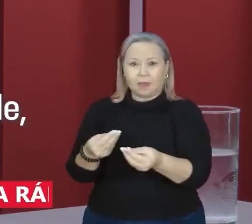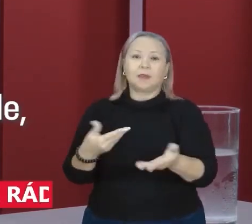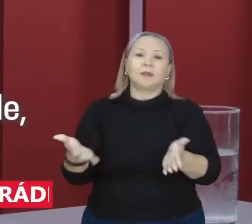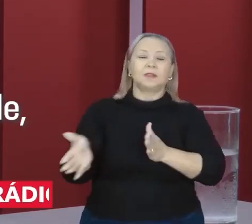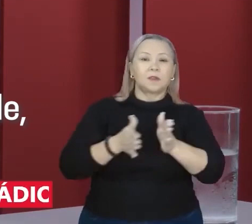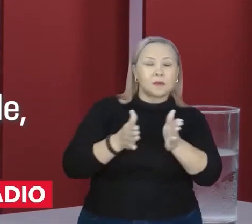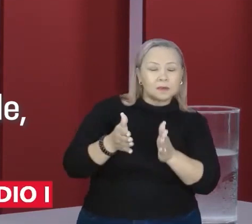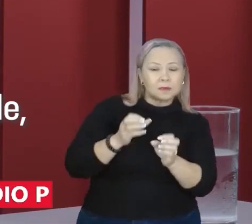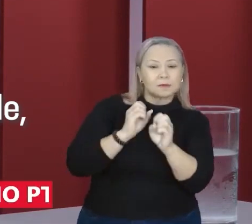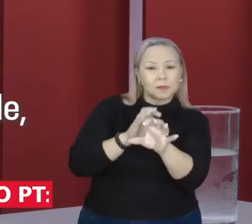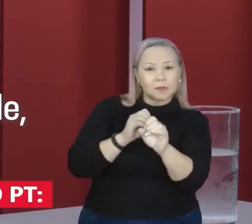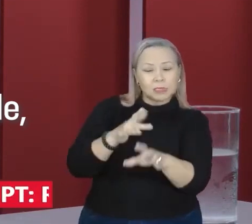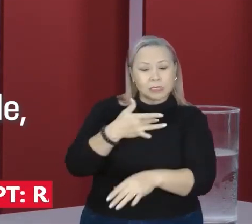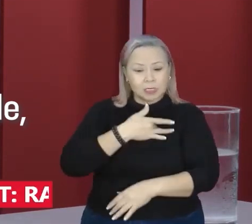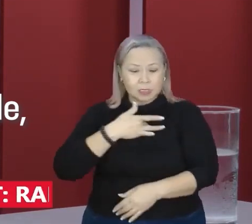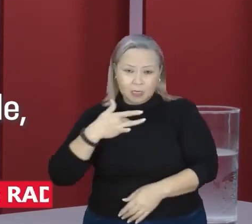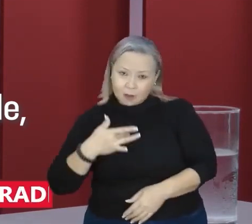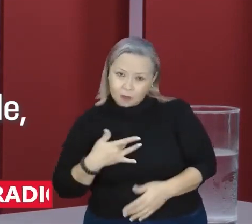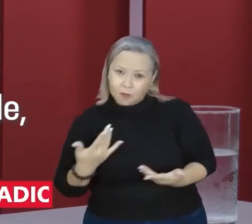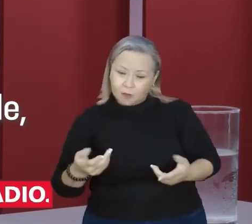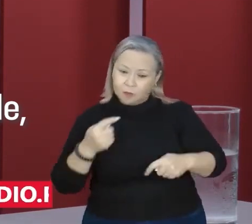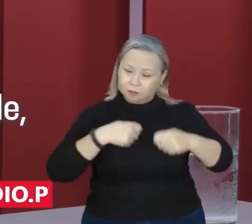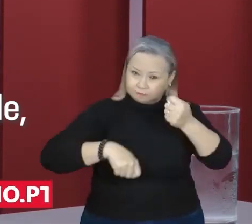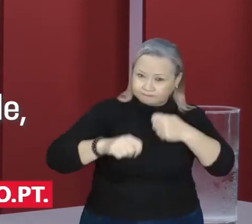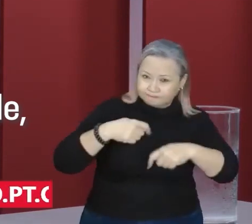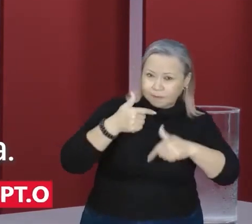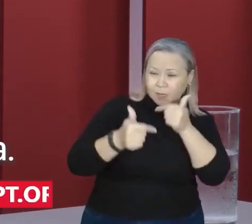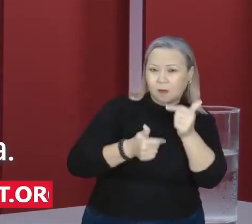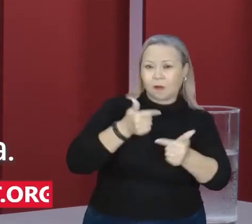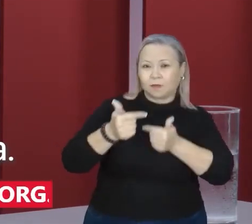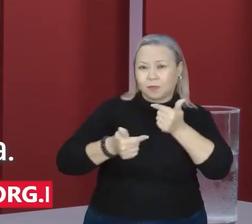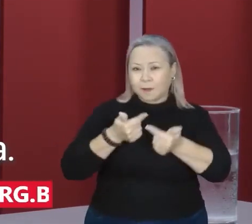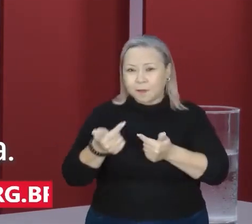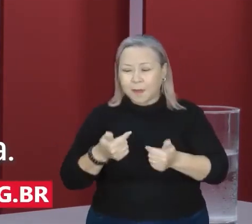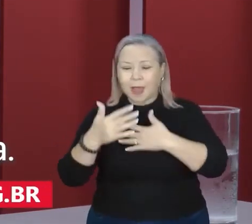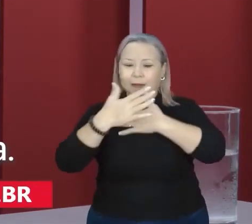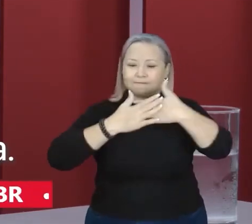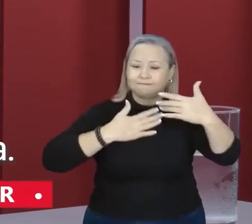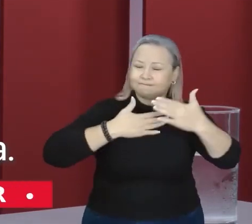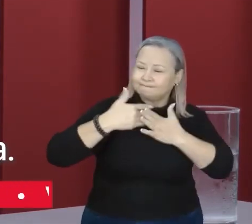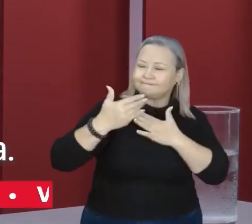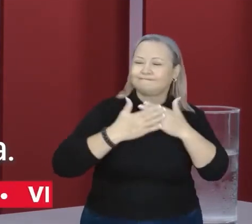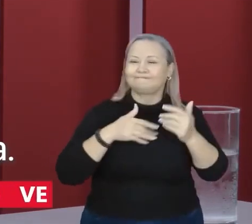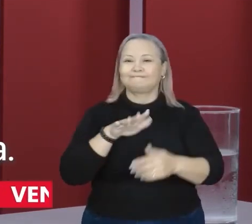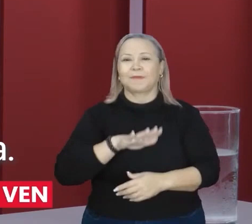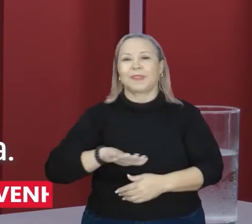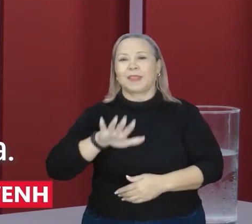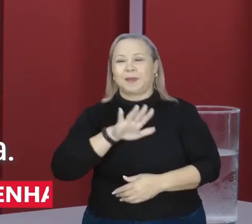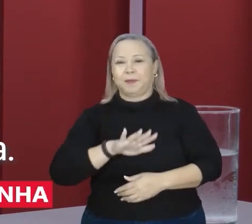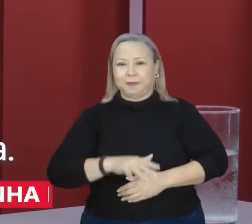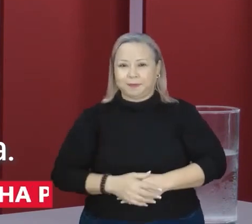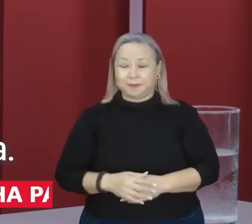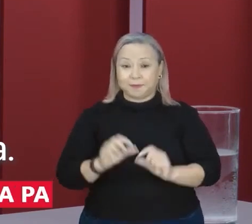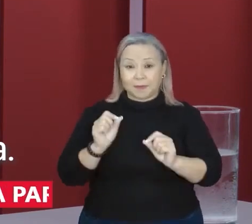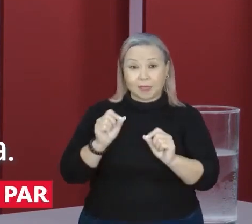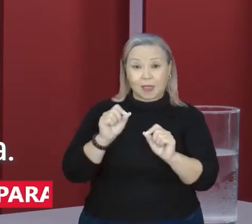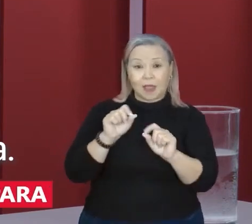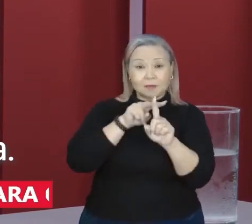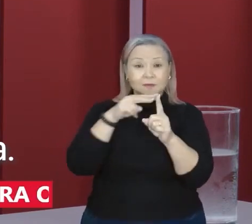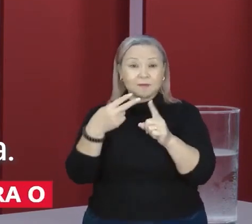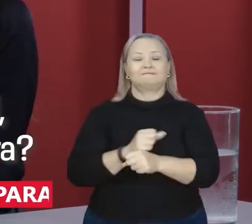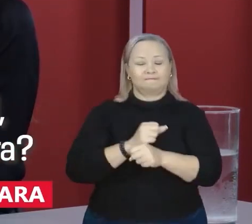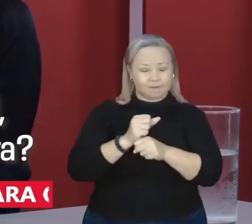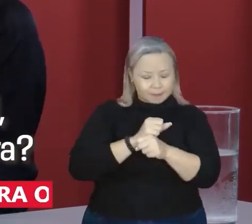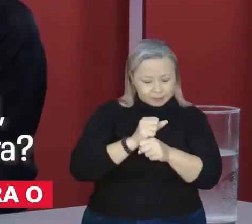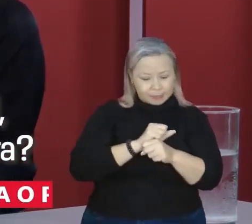à saúde, ao mercado de trabalho, né, à profissionalização, à expectativa de coisas